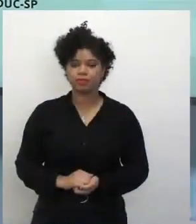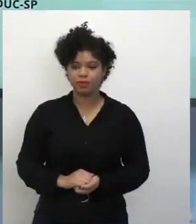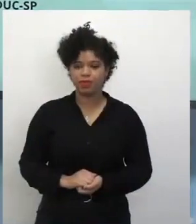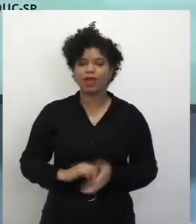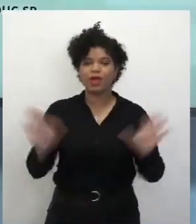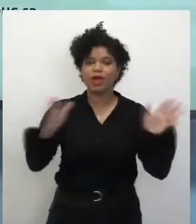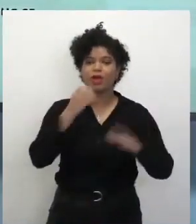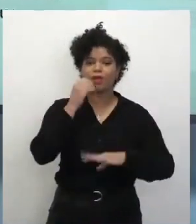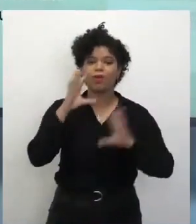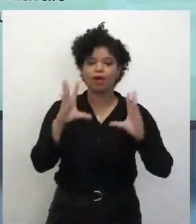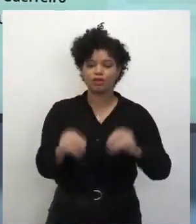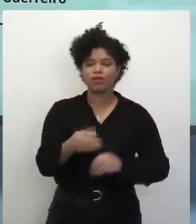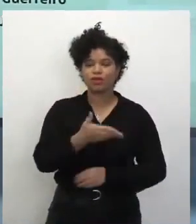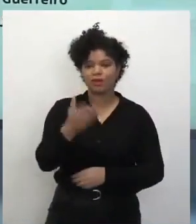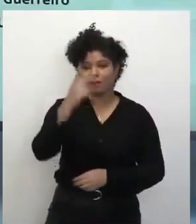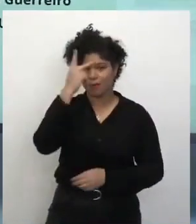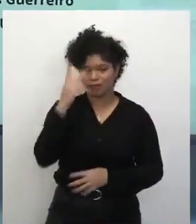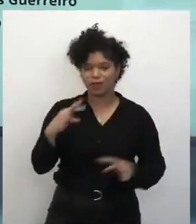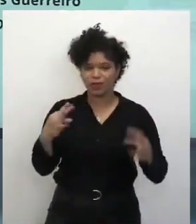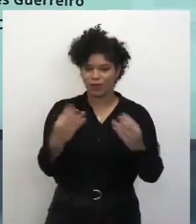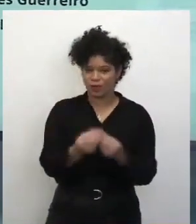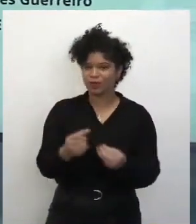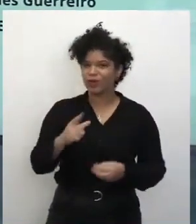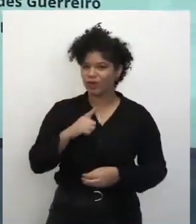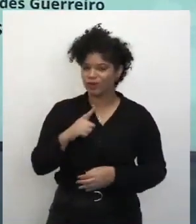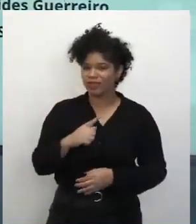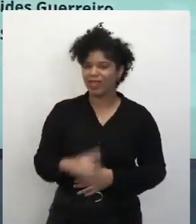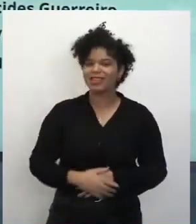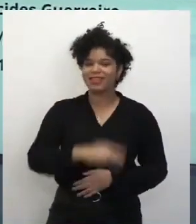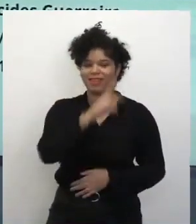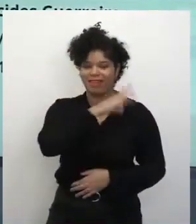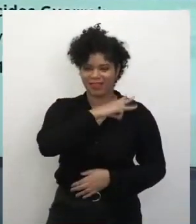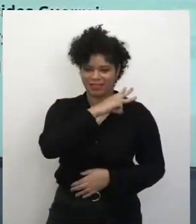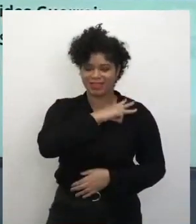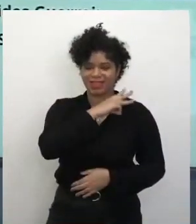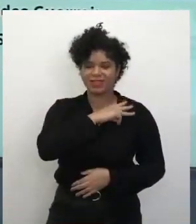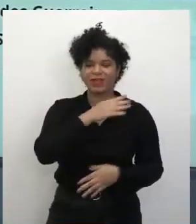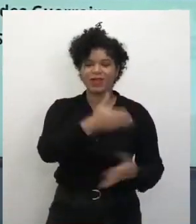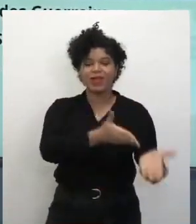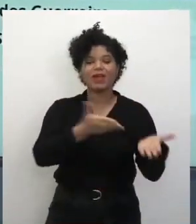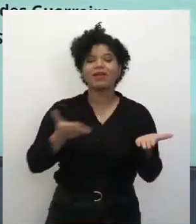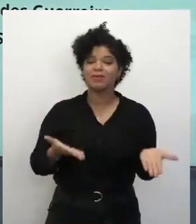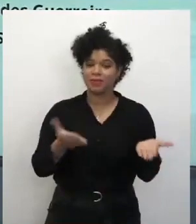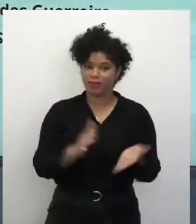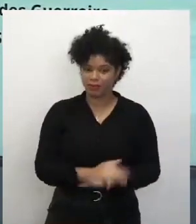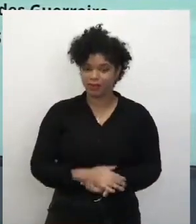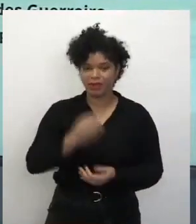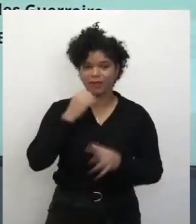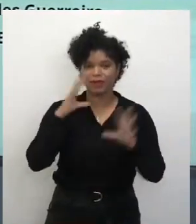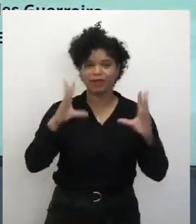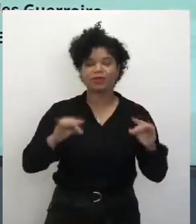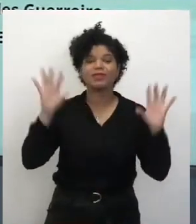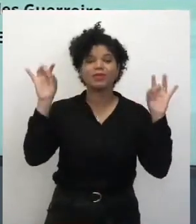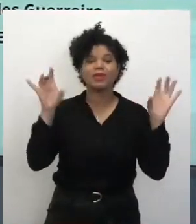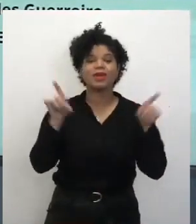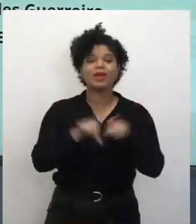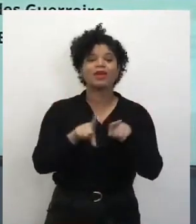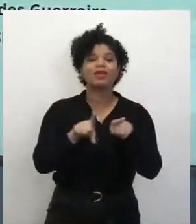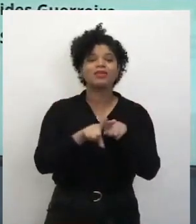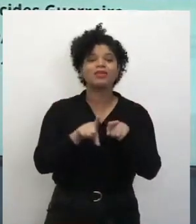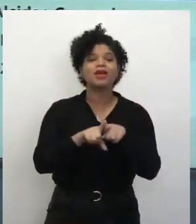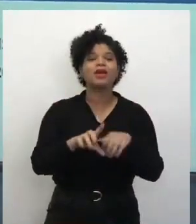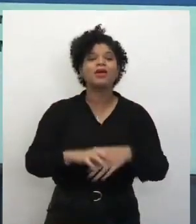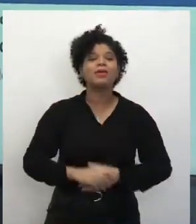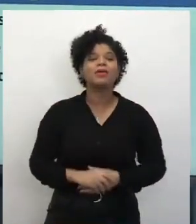boa noite galera do terceirão sejam todos muito bem vindos Boa noite especial também por